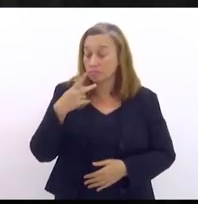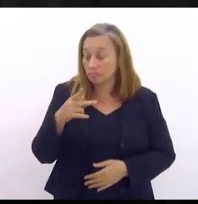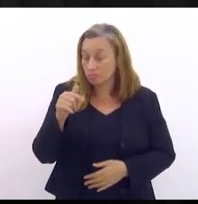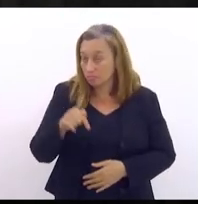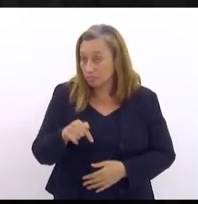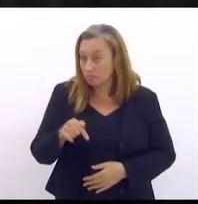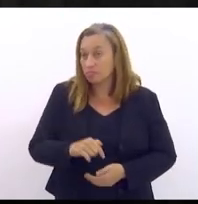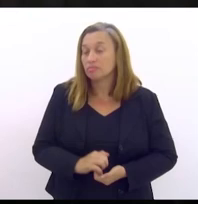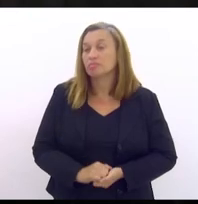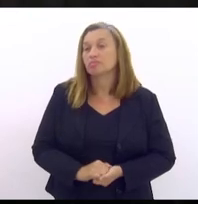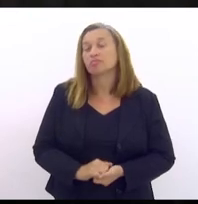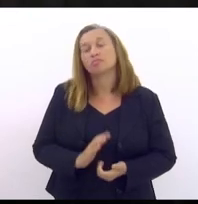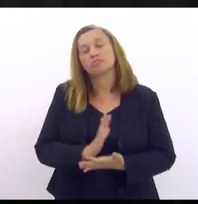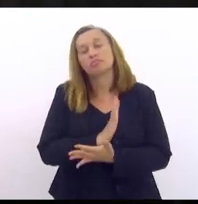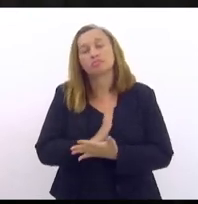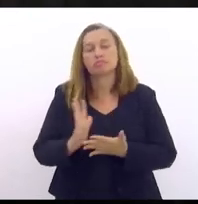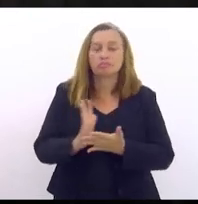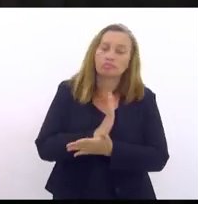citar